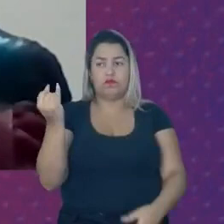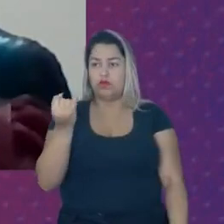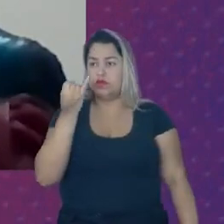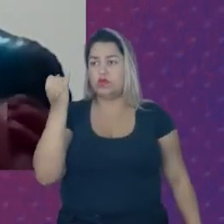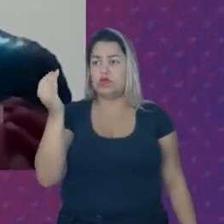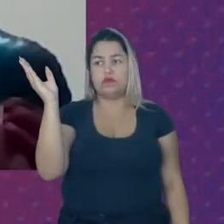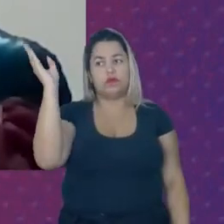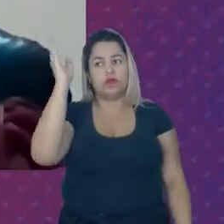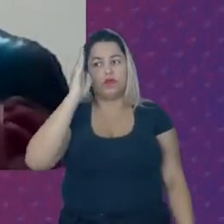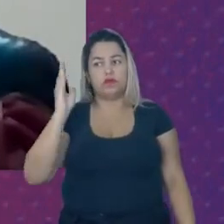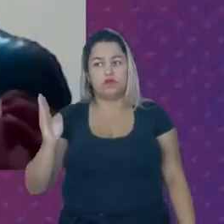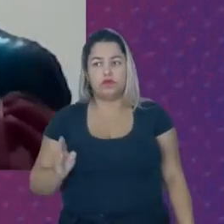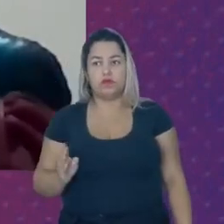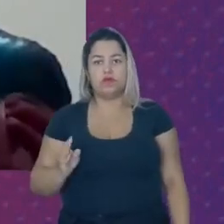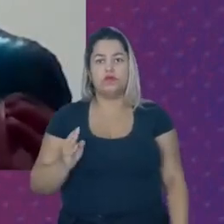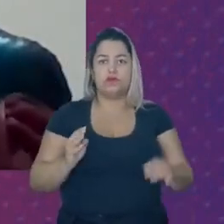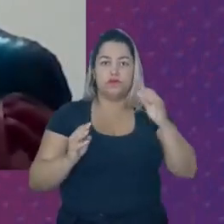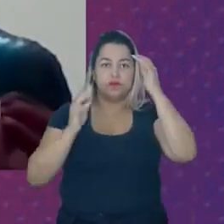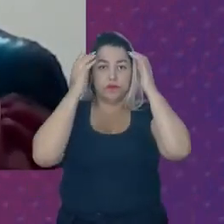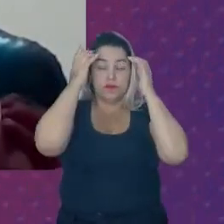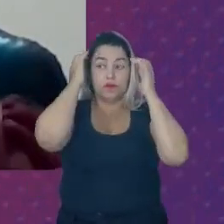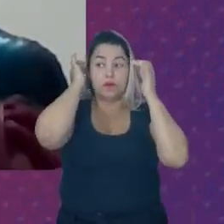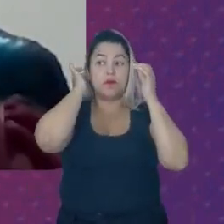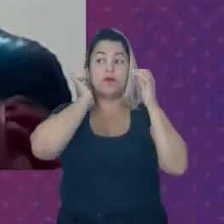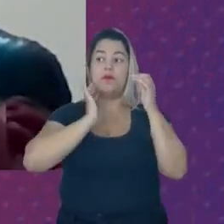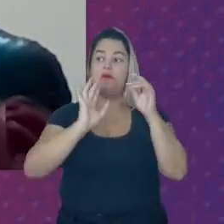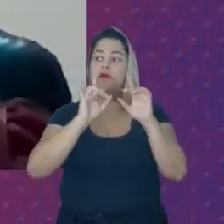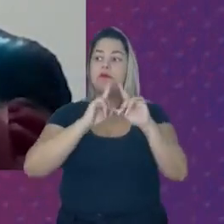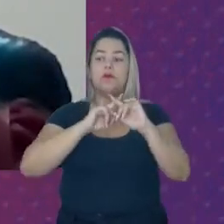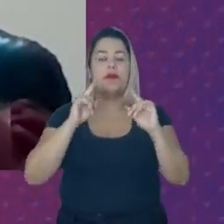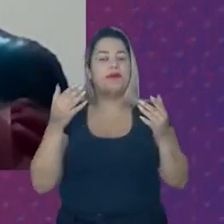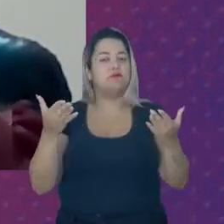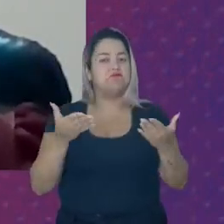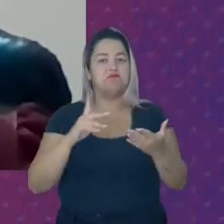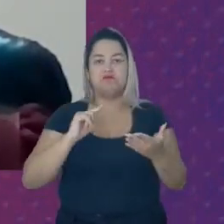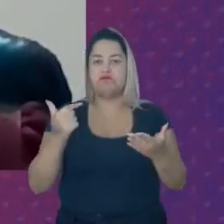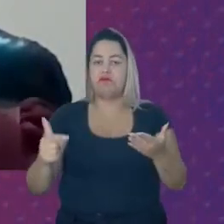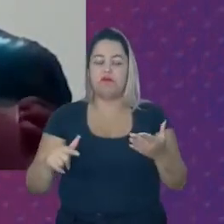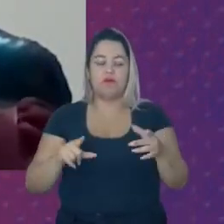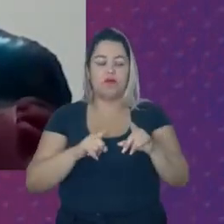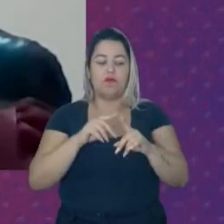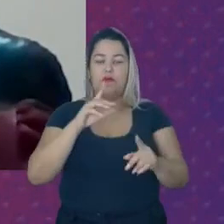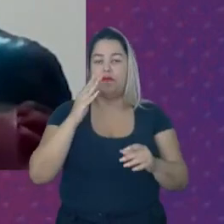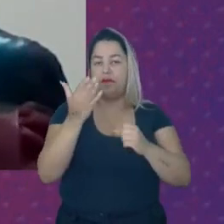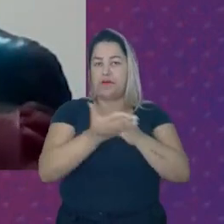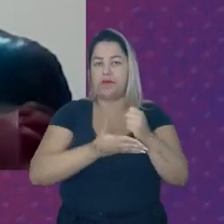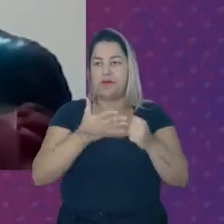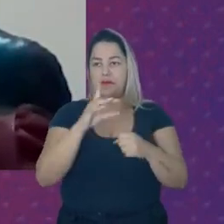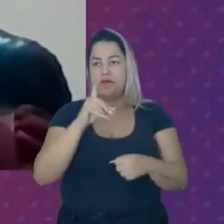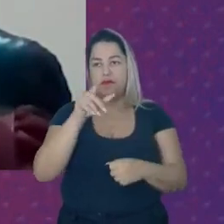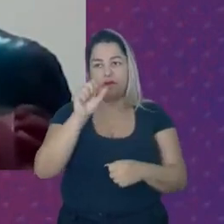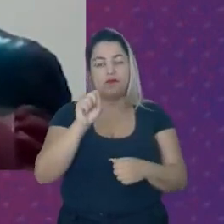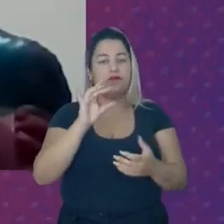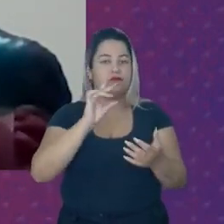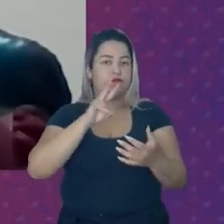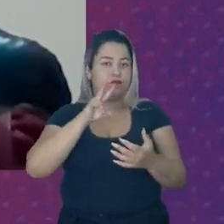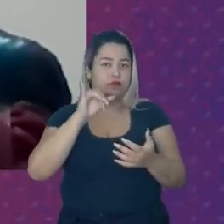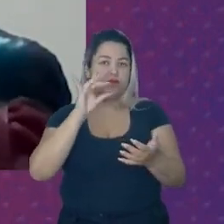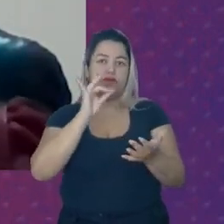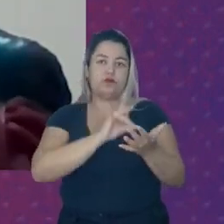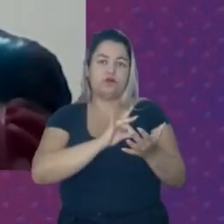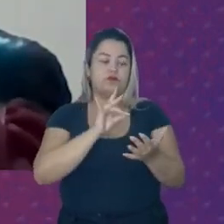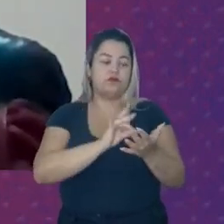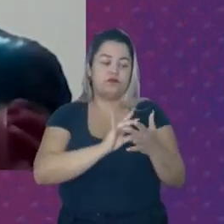o Brasil como um todo. Mas hoje nós não temos uma base de dados que vai de encontro com a realidade das